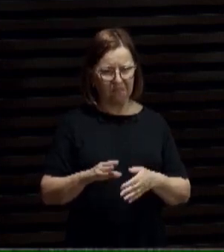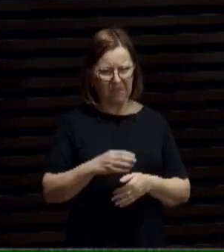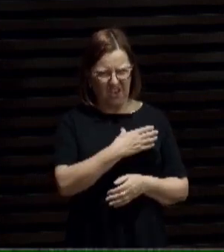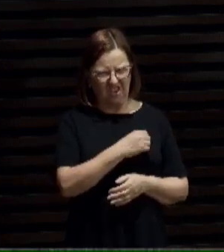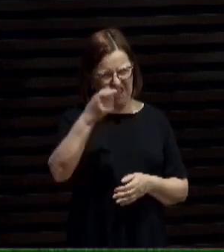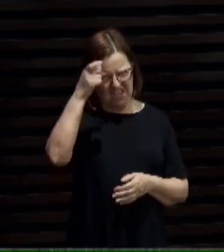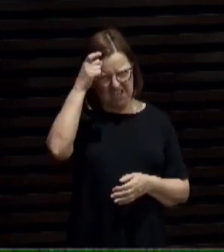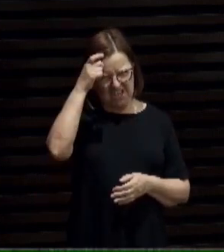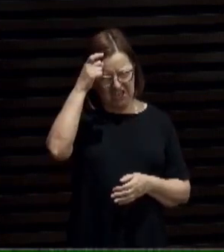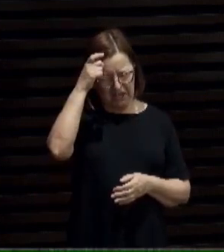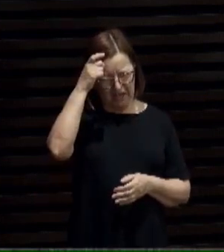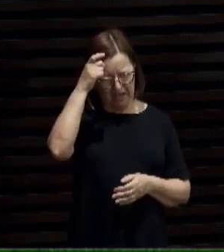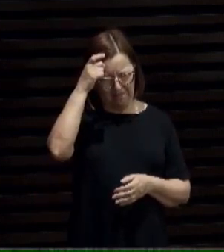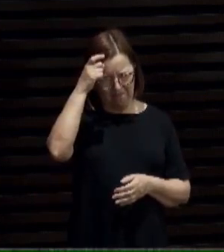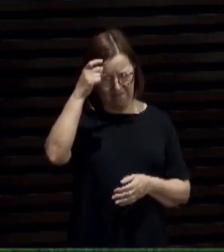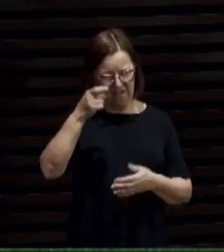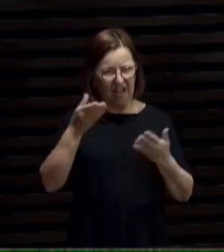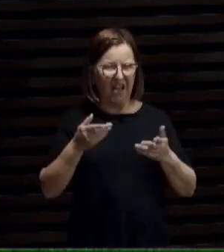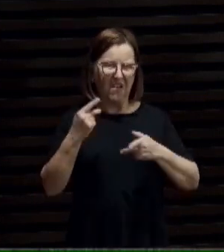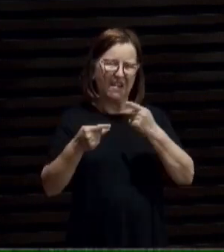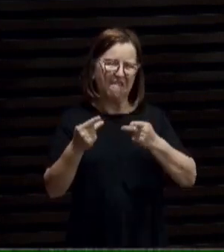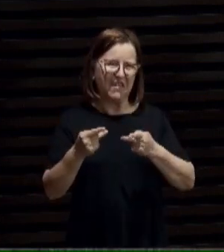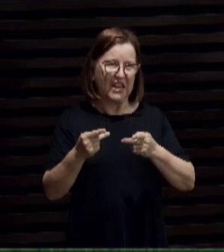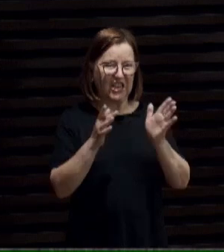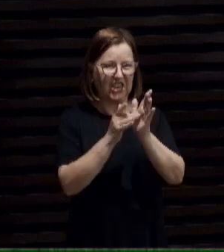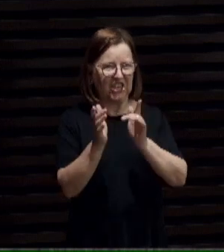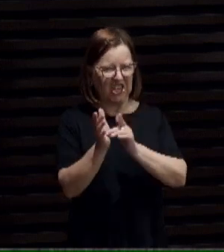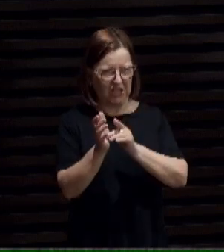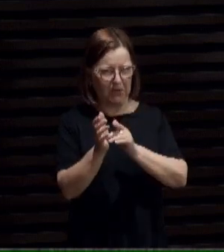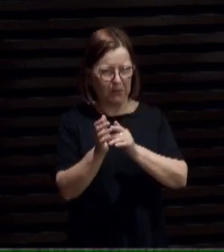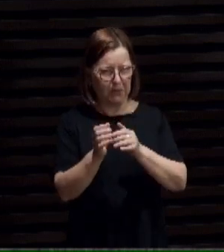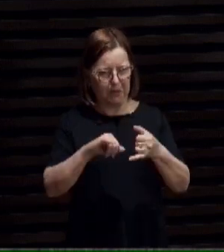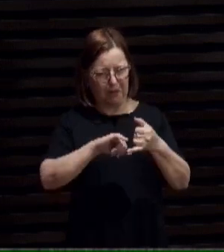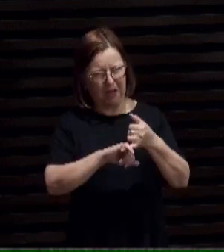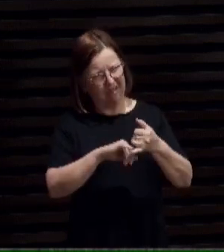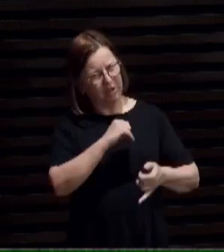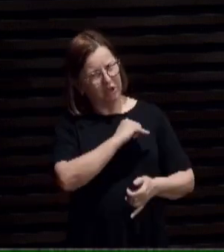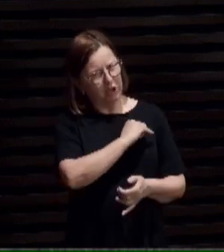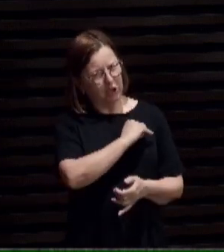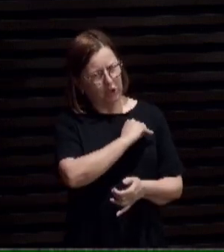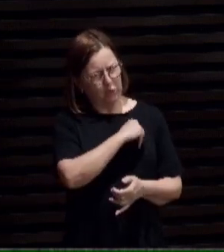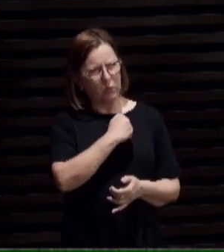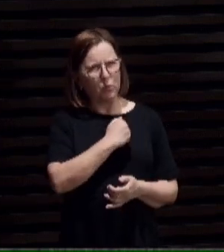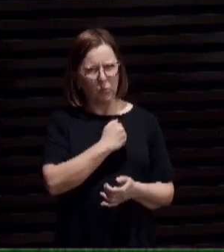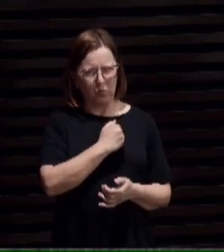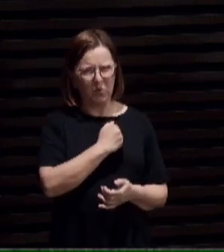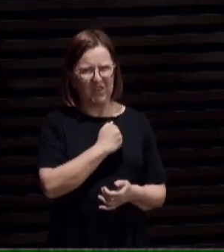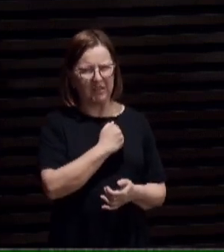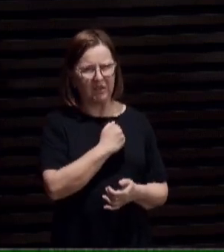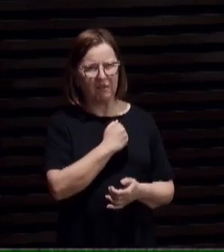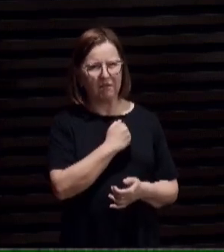tinha um caso com João. Esses filhos de Belial, que são os